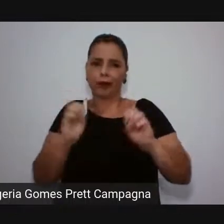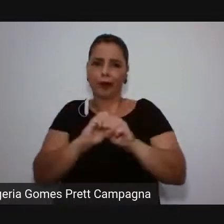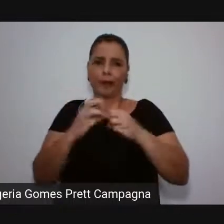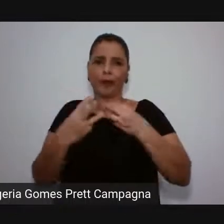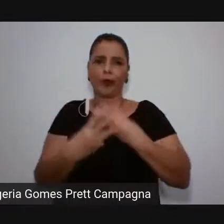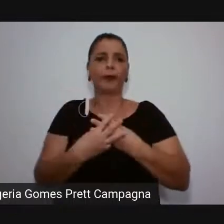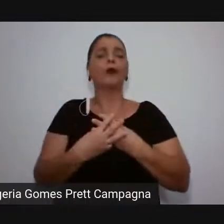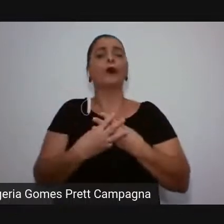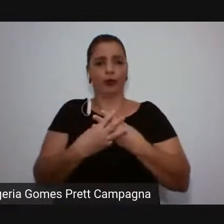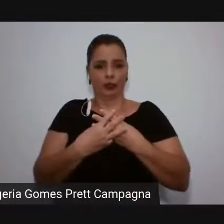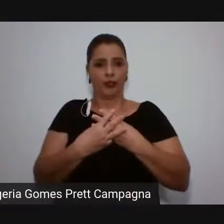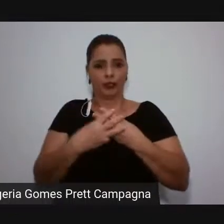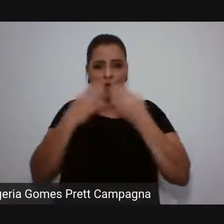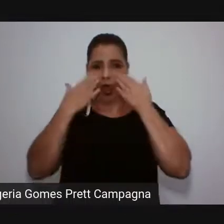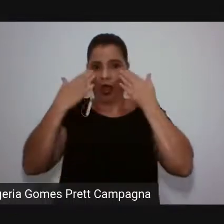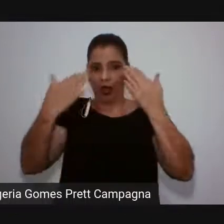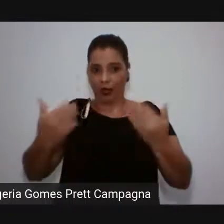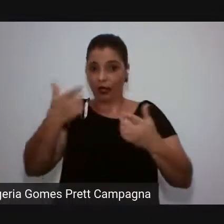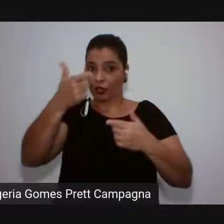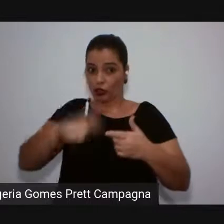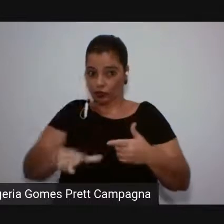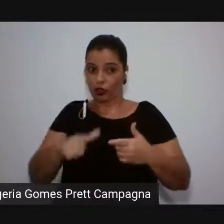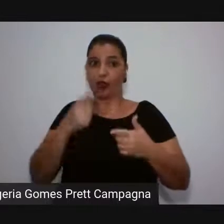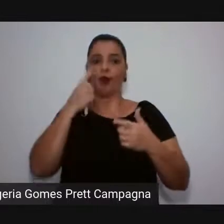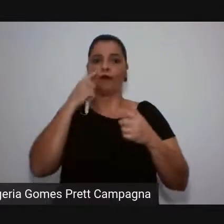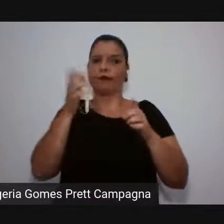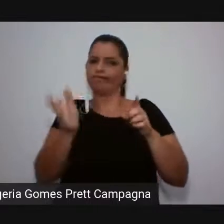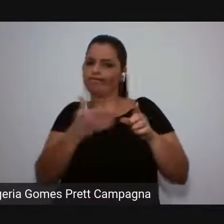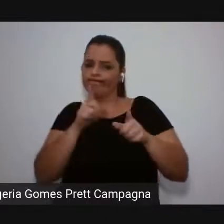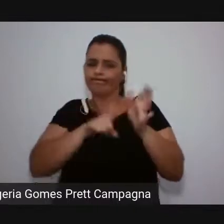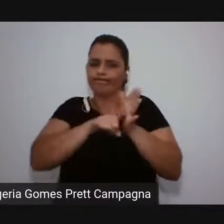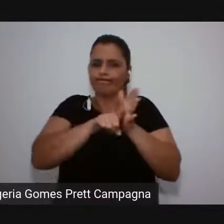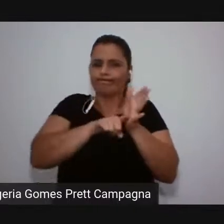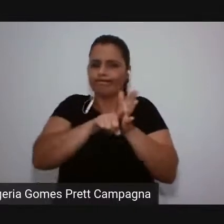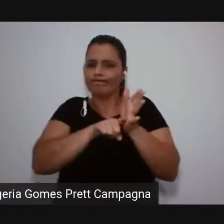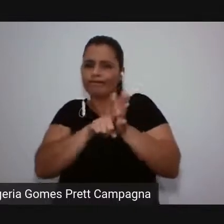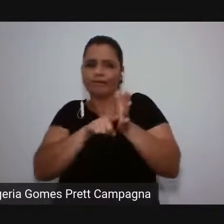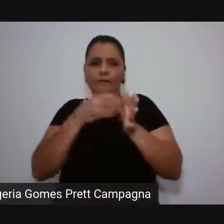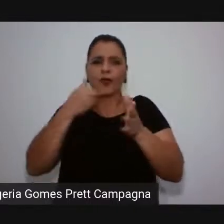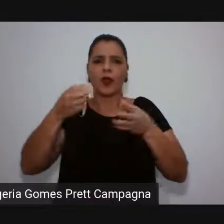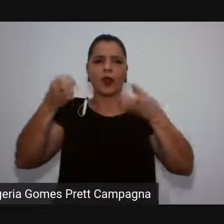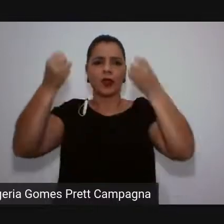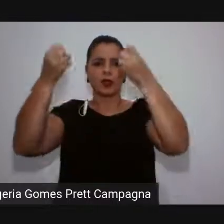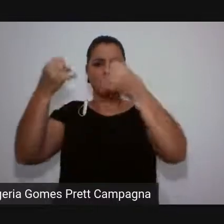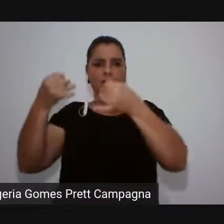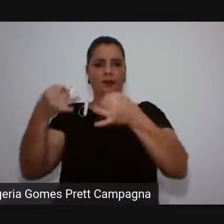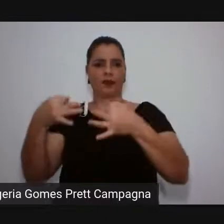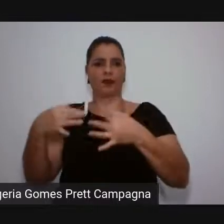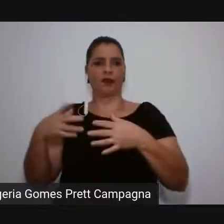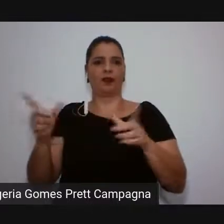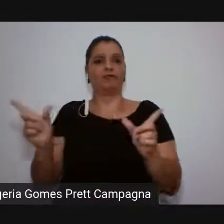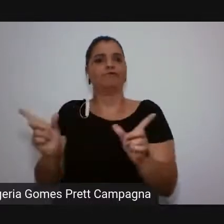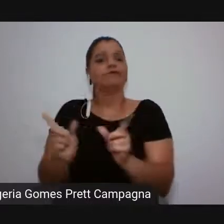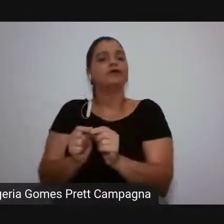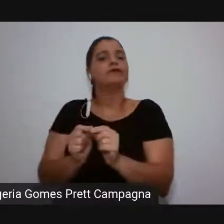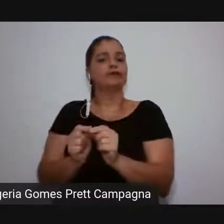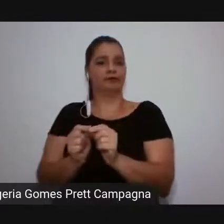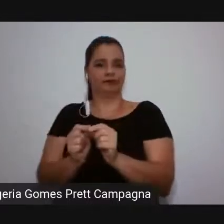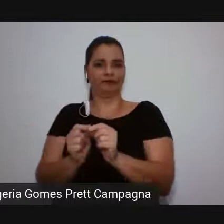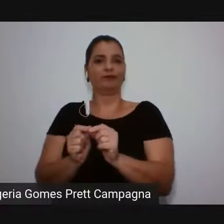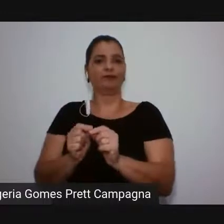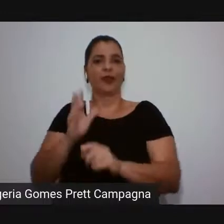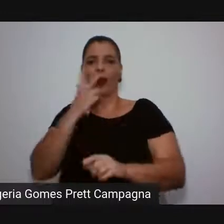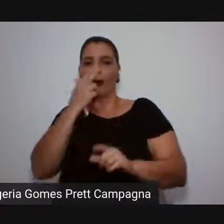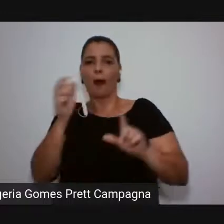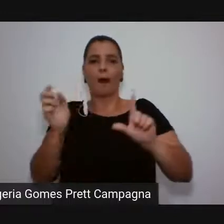sabe, pudesse rever este material para torná-lo mais autoexplicativo, né? Assim, traduzindo, às vezes o